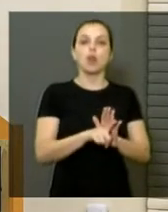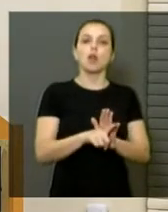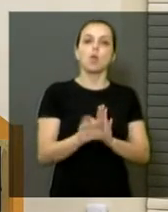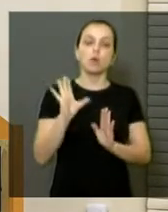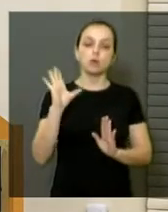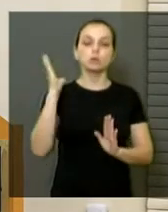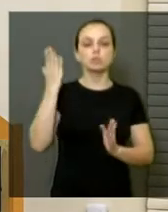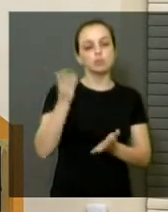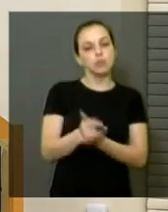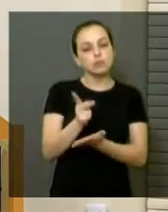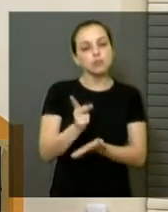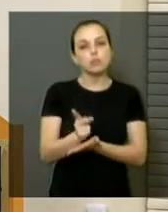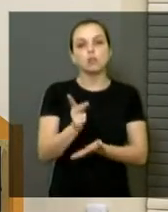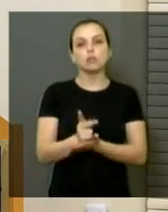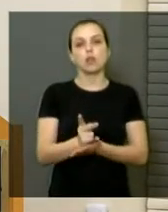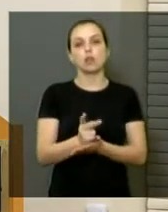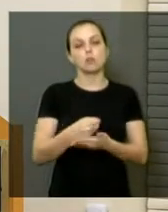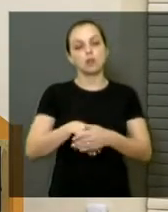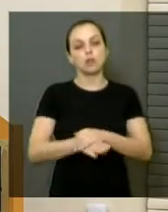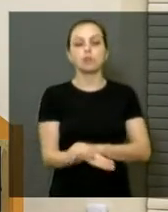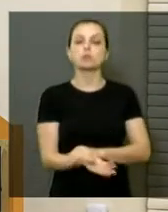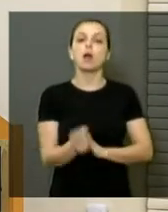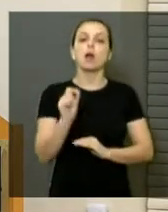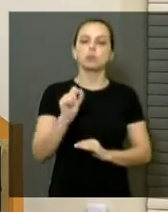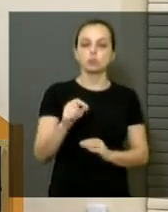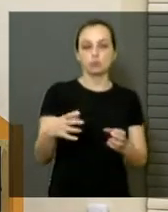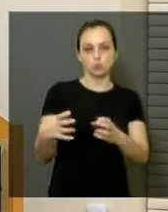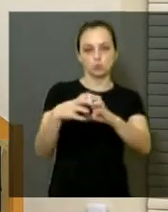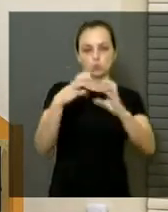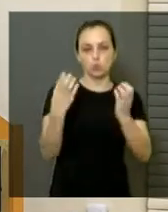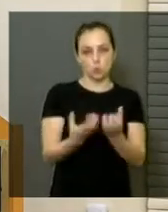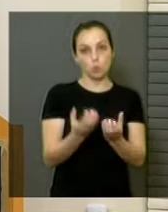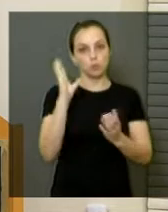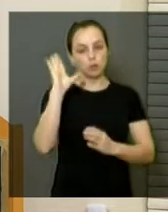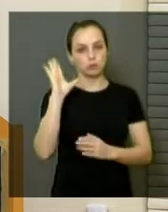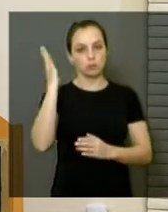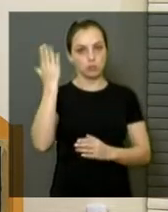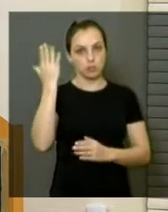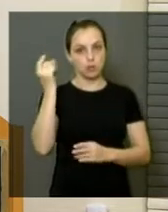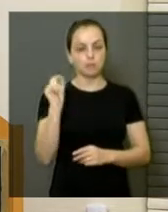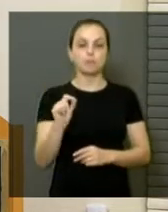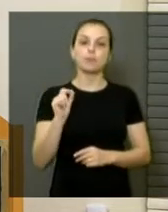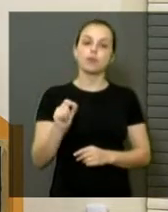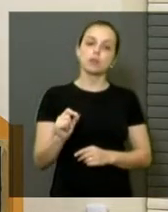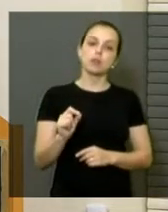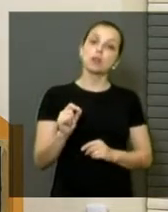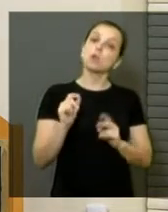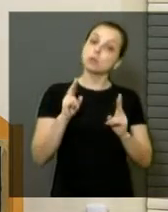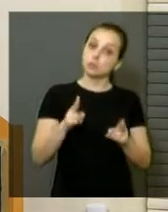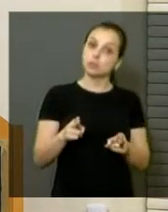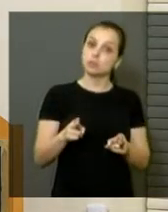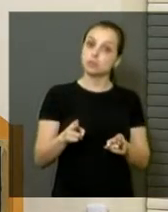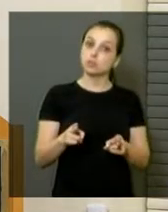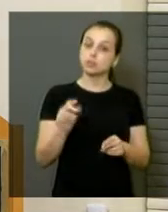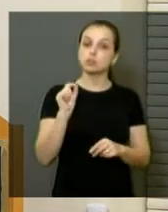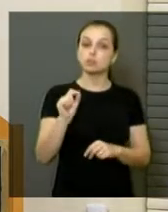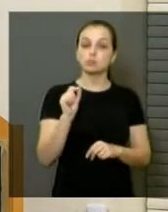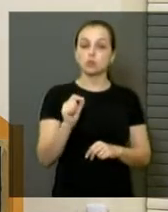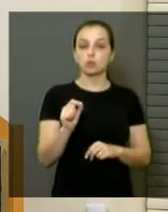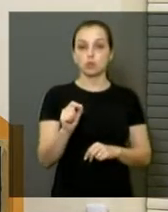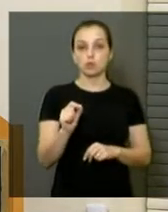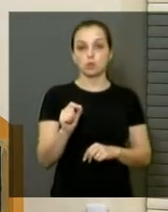corrente dentro da própria corporação. E, nesse sentido, a sentença